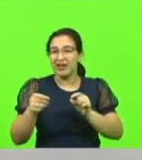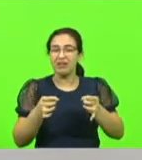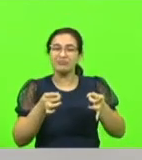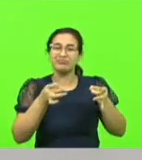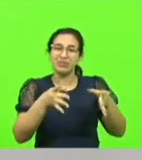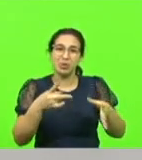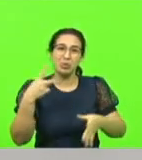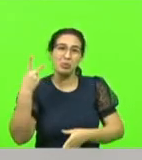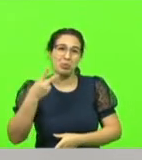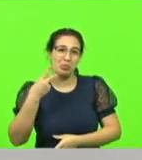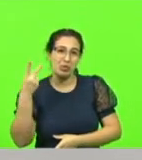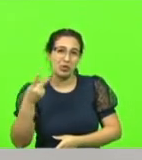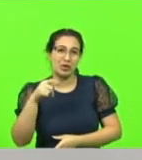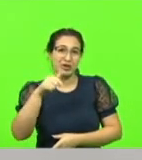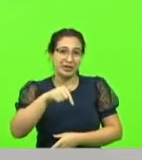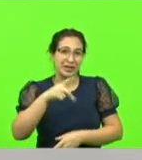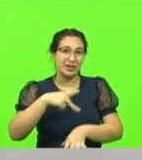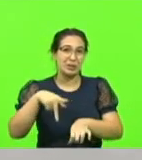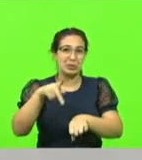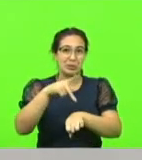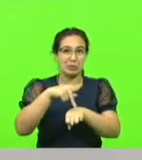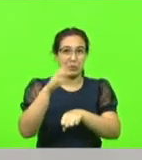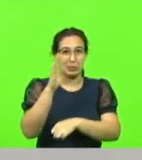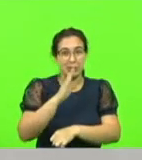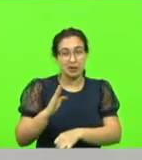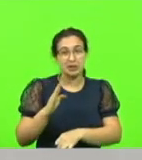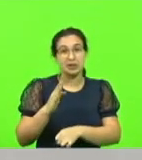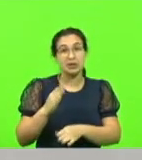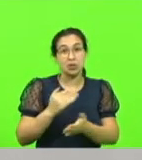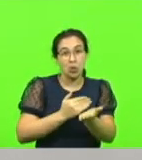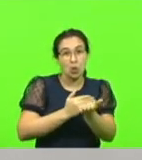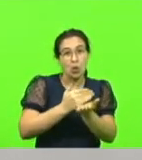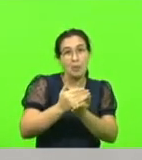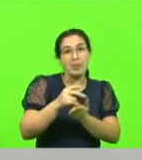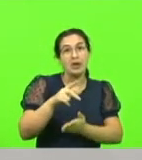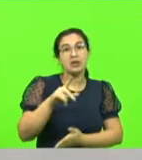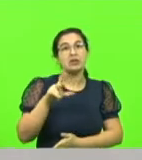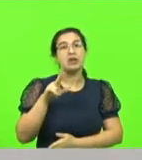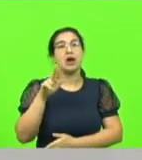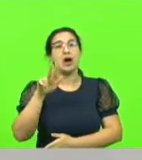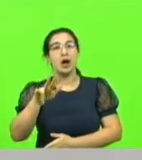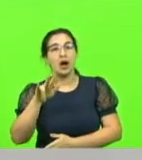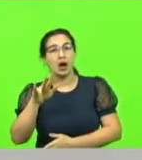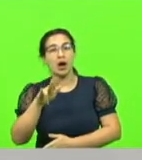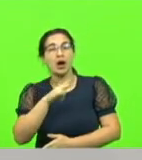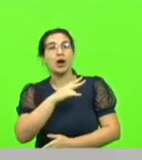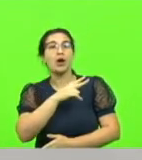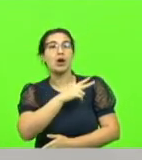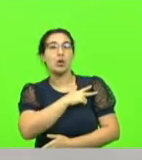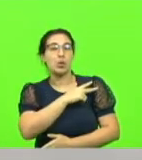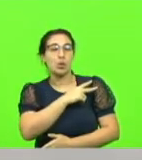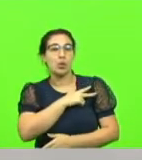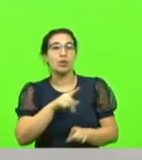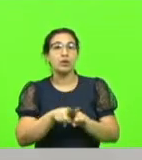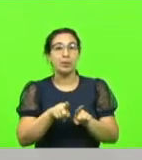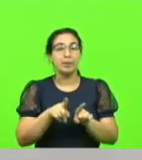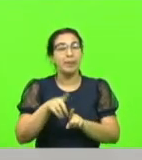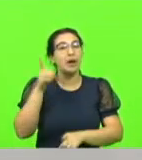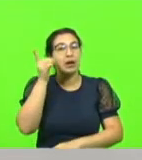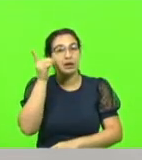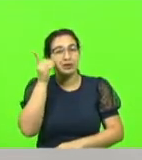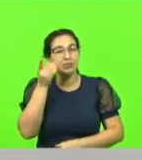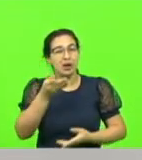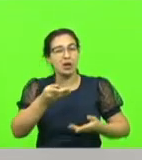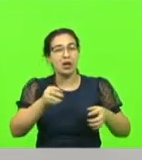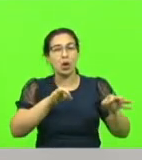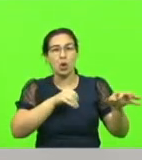país, ainda nos governos Lula e Dilma, com os estoques reguladores de alimentos, que serviram para o governo controlar o preço